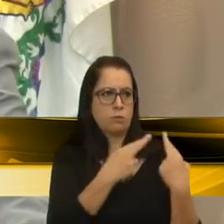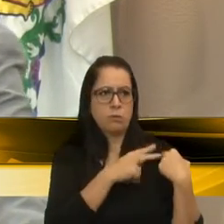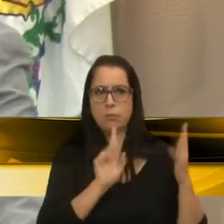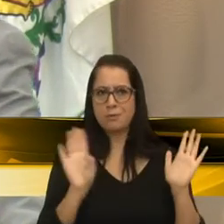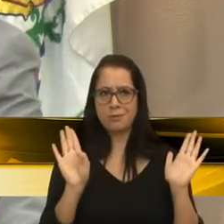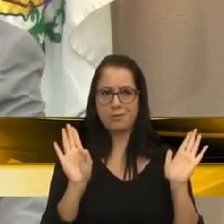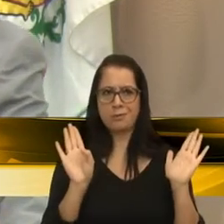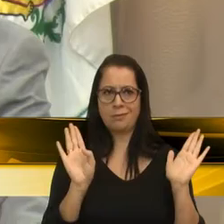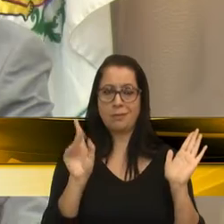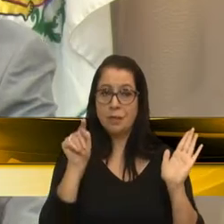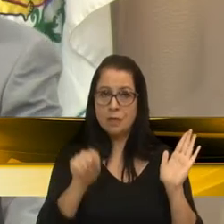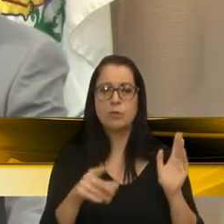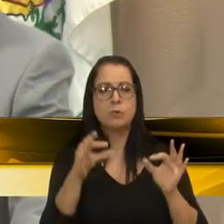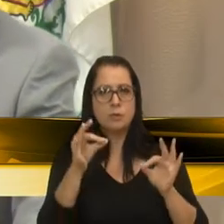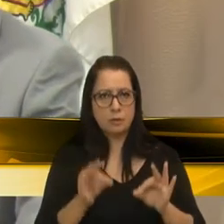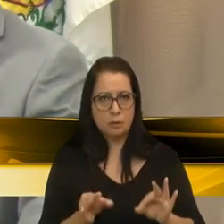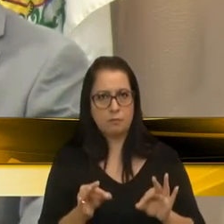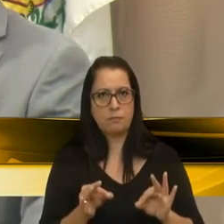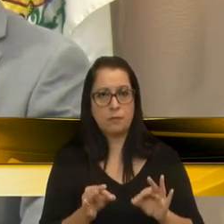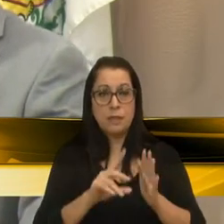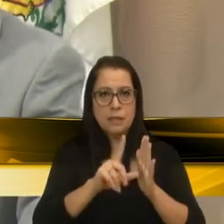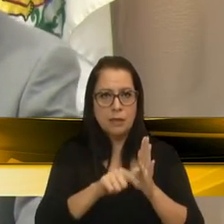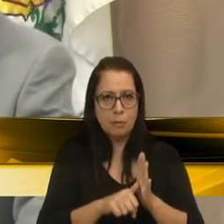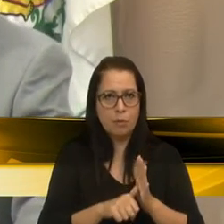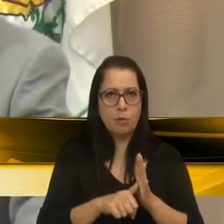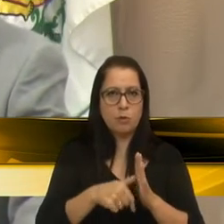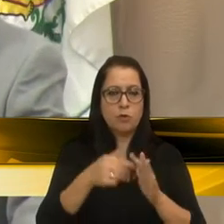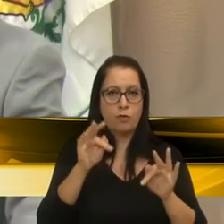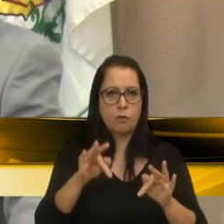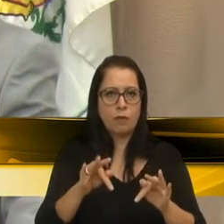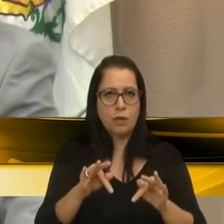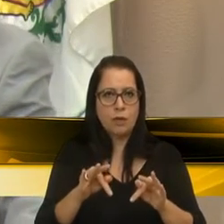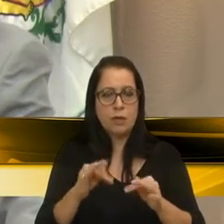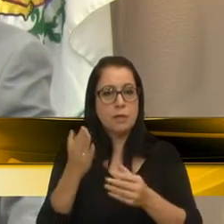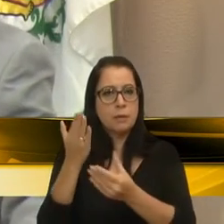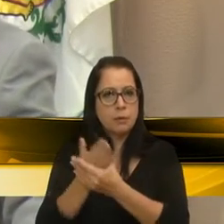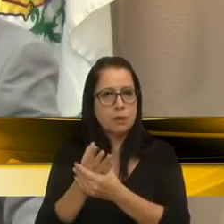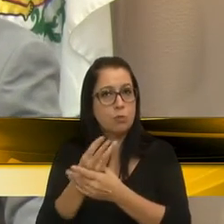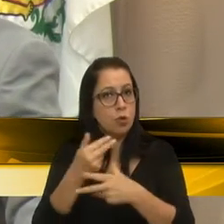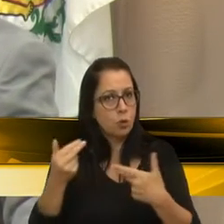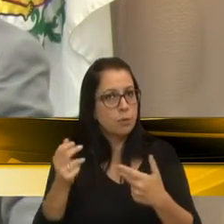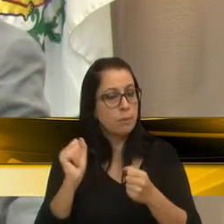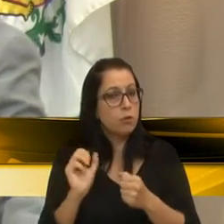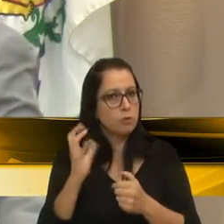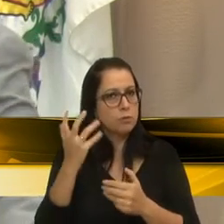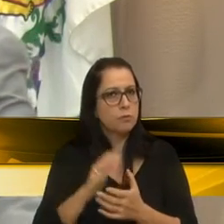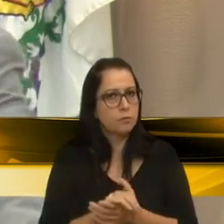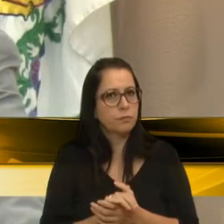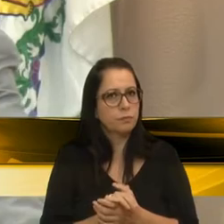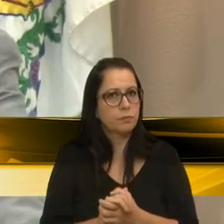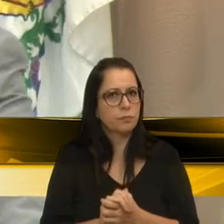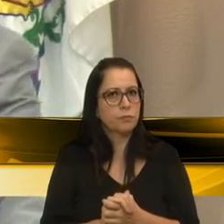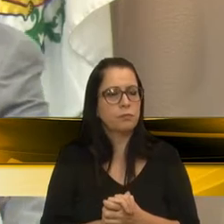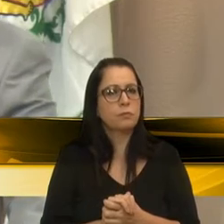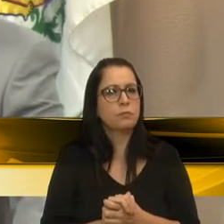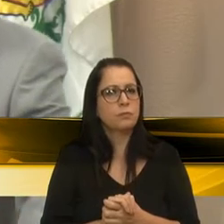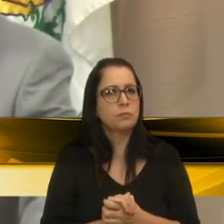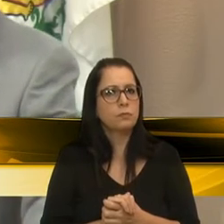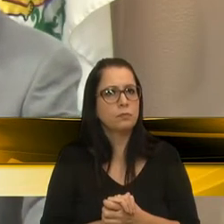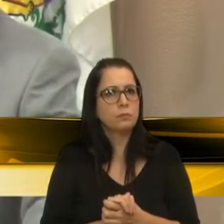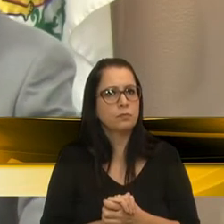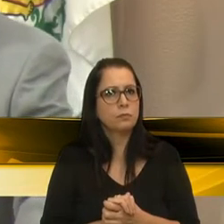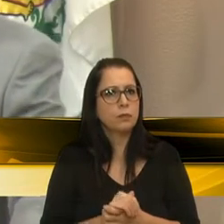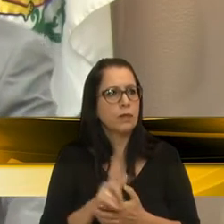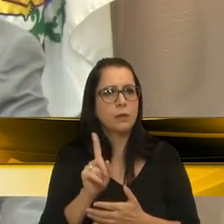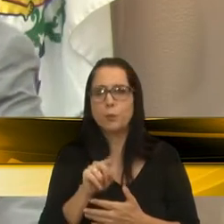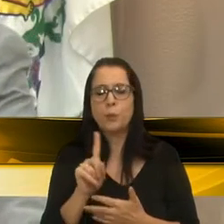responsabilizado. E isso eu tenho certeza. E depois do desfecho final desse caso, muita coisa ainda pode acontecer. Muita coisa pode acontecer. Então